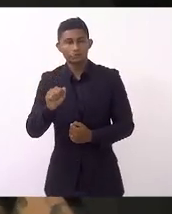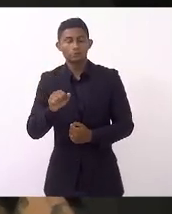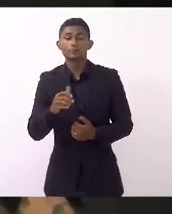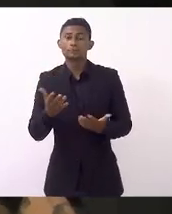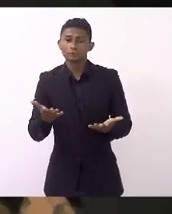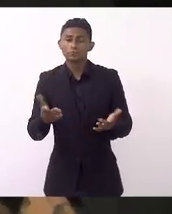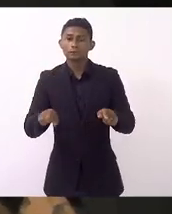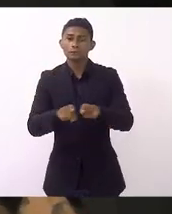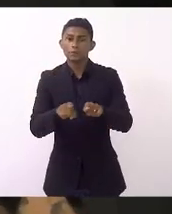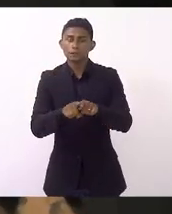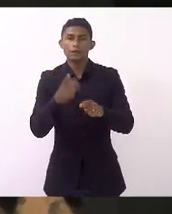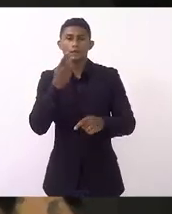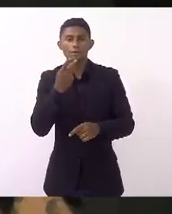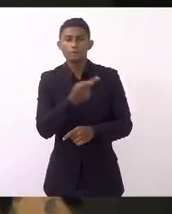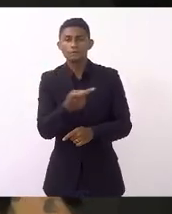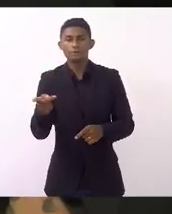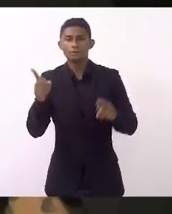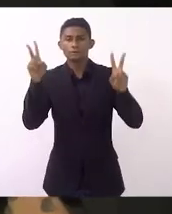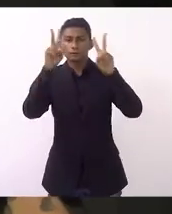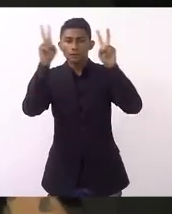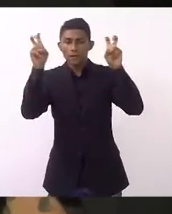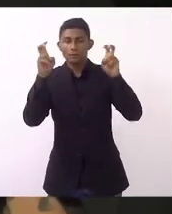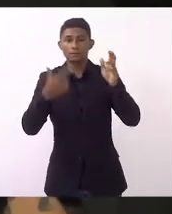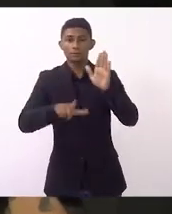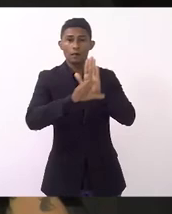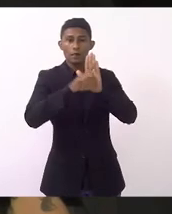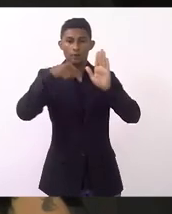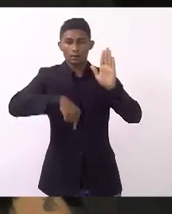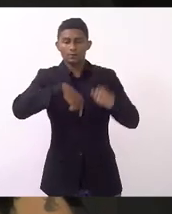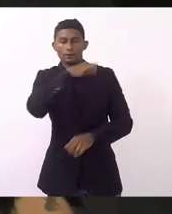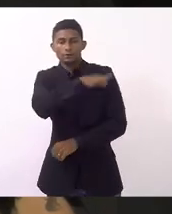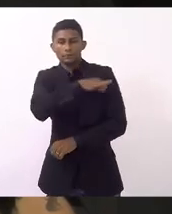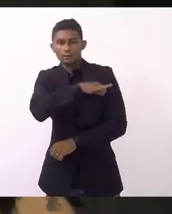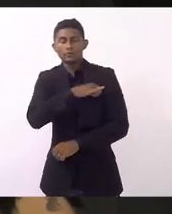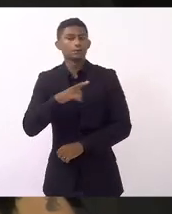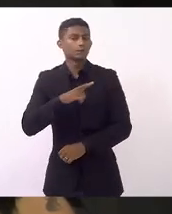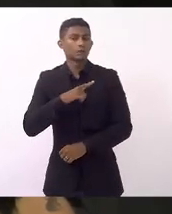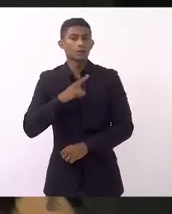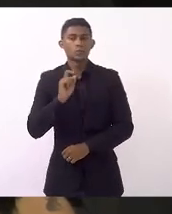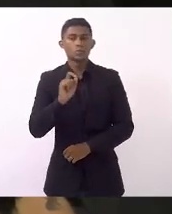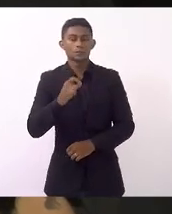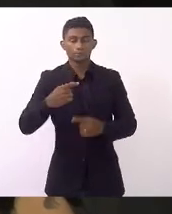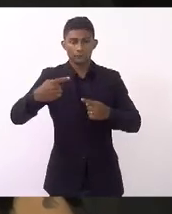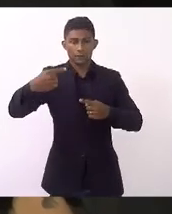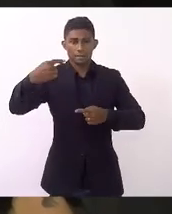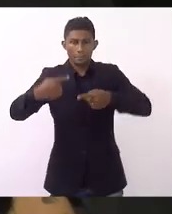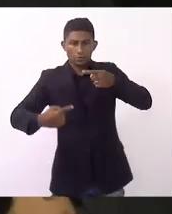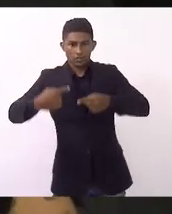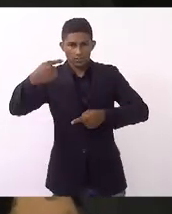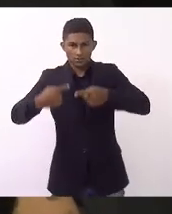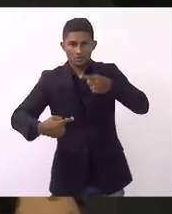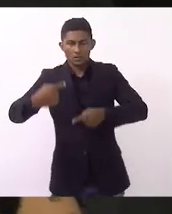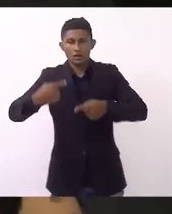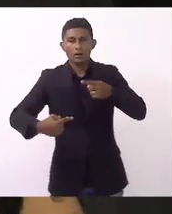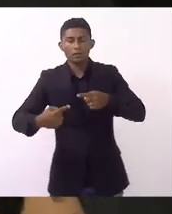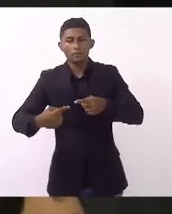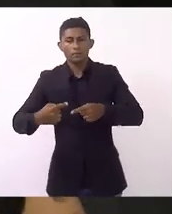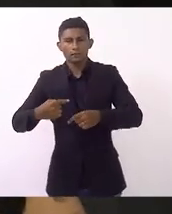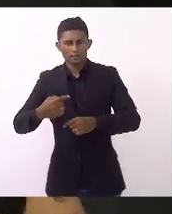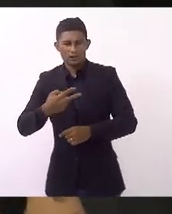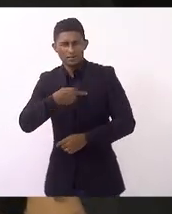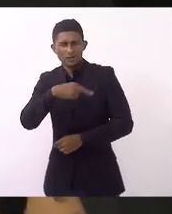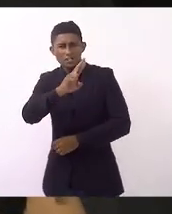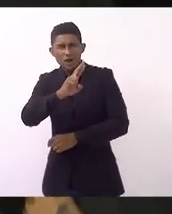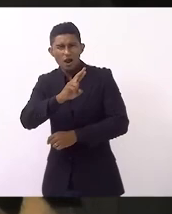destaco sobre esse tema a nossa lei em vigor no Rio de Janeiro, que institui a política de enfrentamento à intolerância religiosa